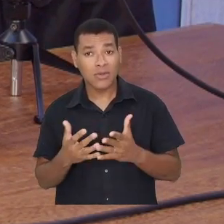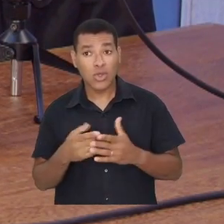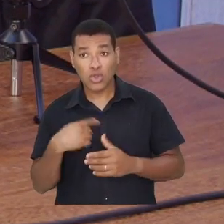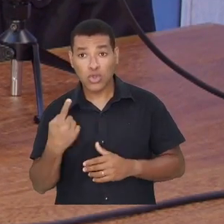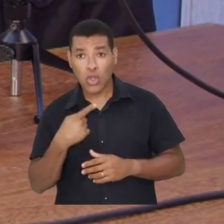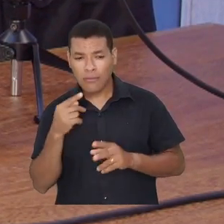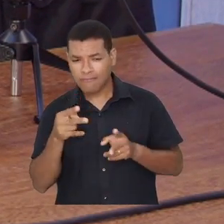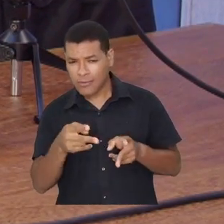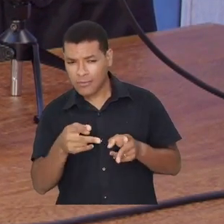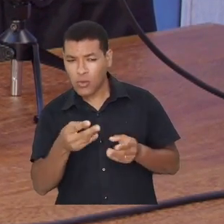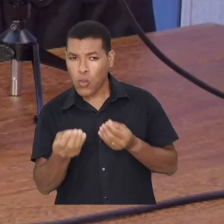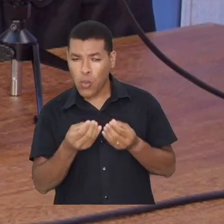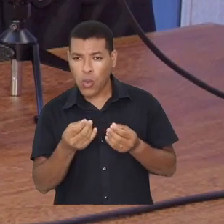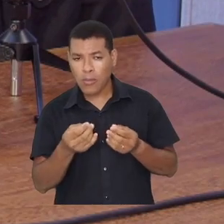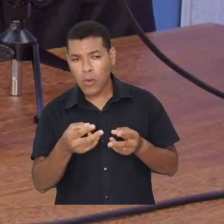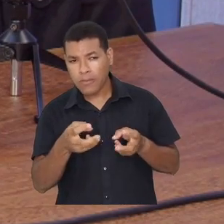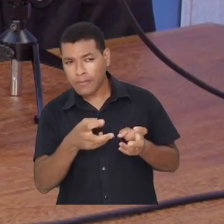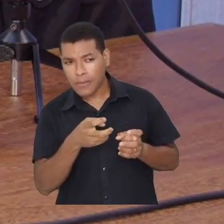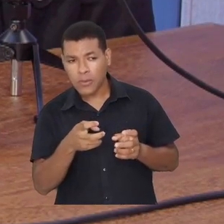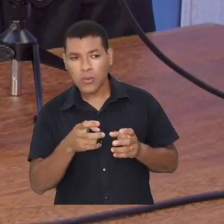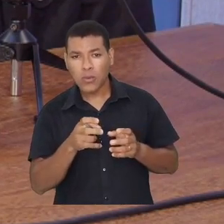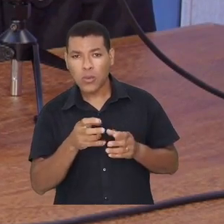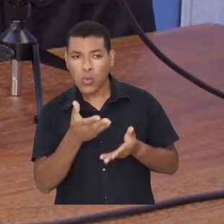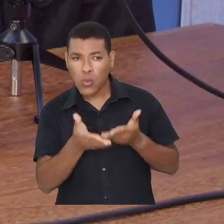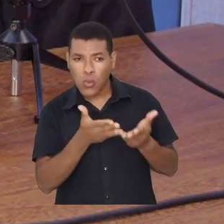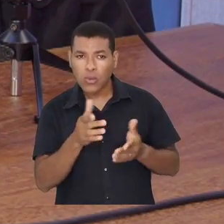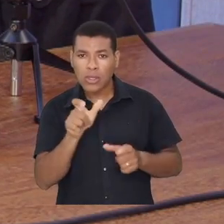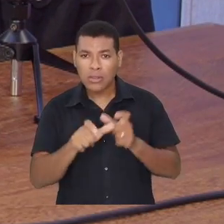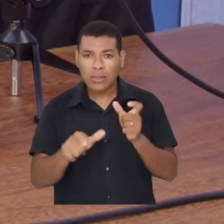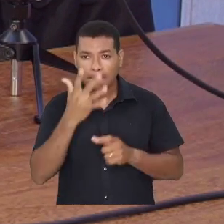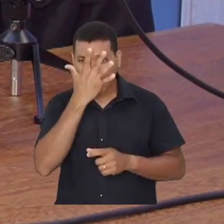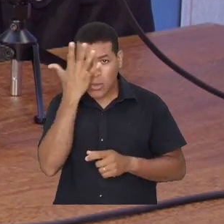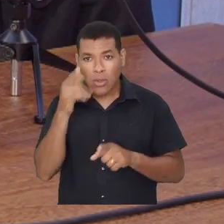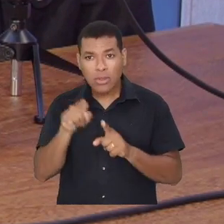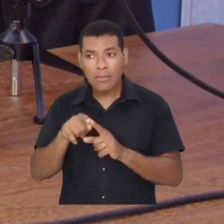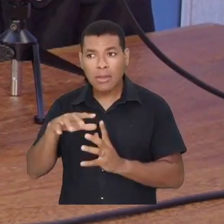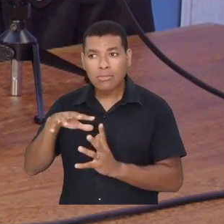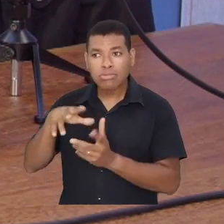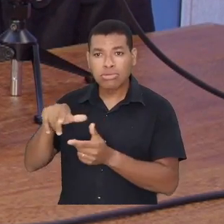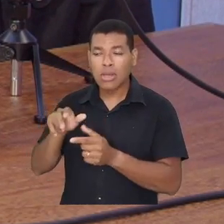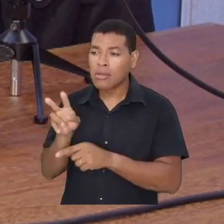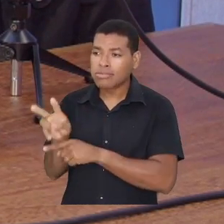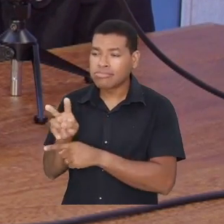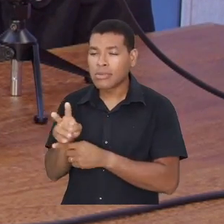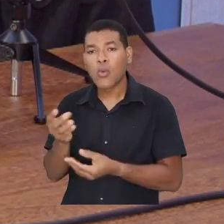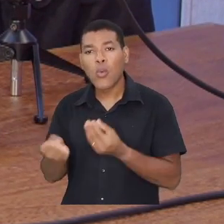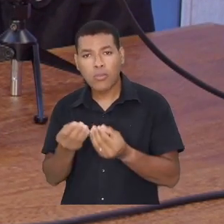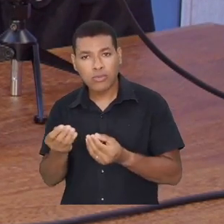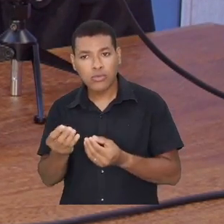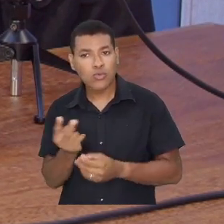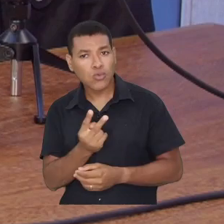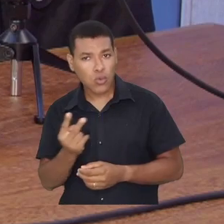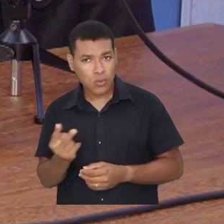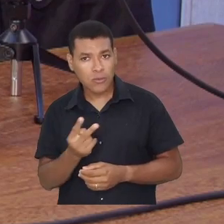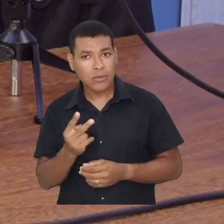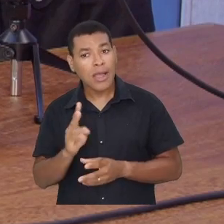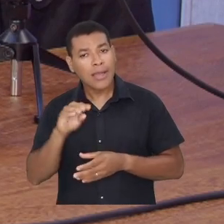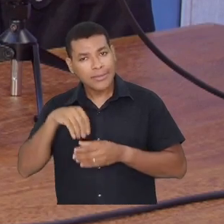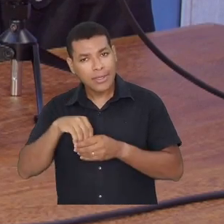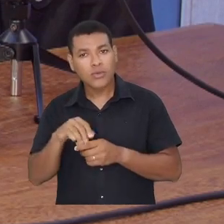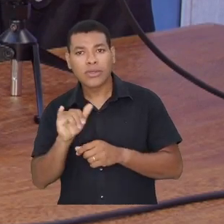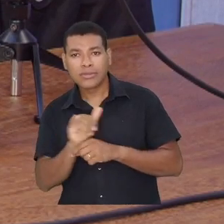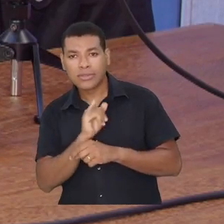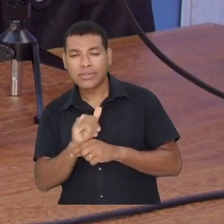gente está olhando e cuidando das pessoas ao mesmo tempo que a gente cuida do planeta. E aí a gente insere isso dentro da nossa